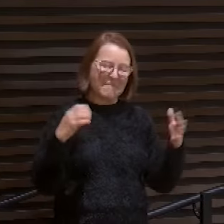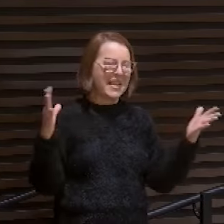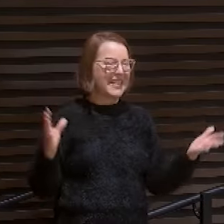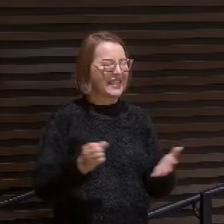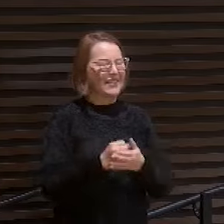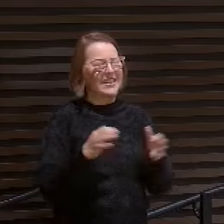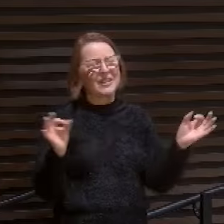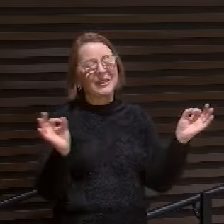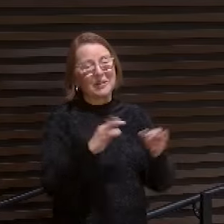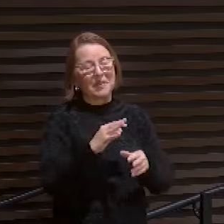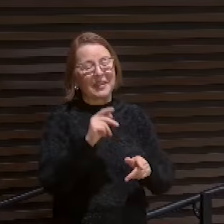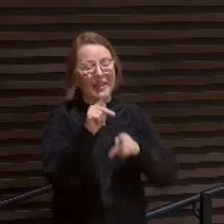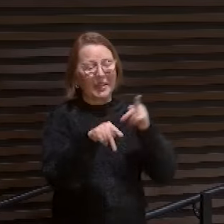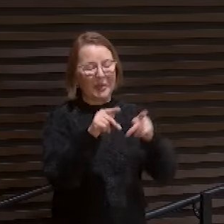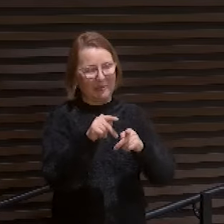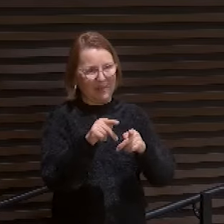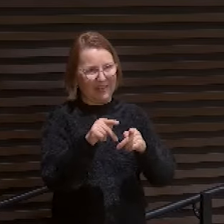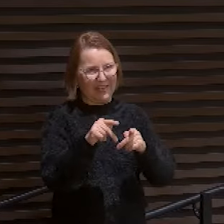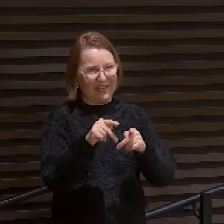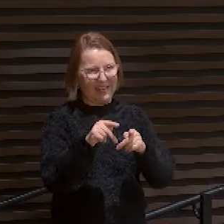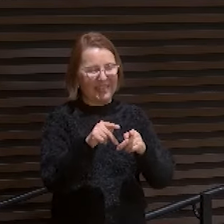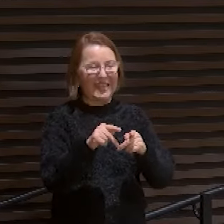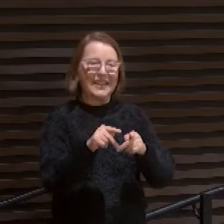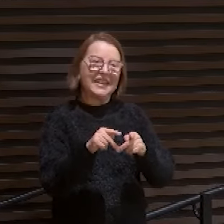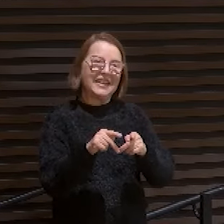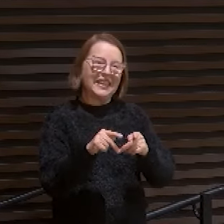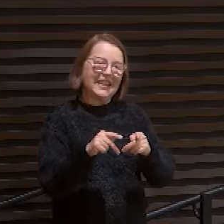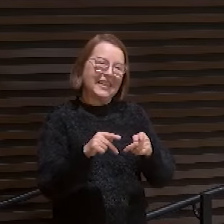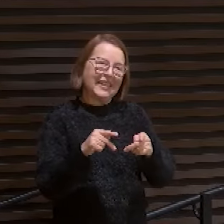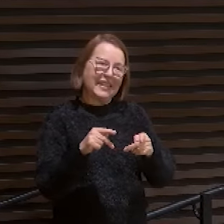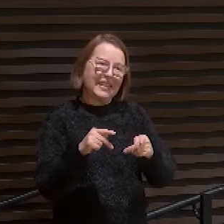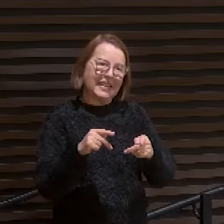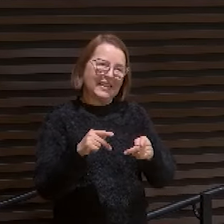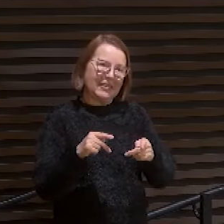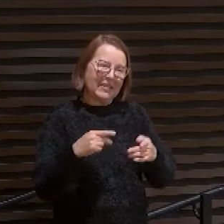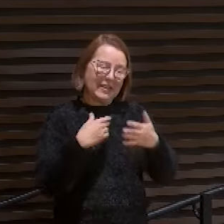totalmente aqueles que por ele se chegam a Deus, porque ele vive